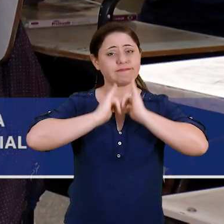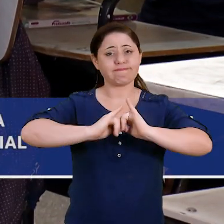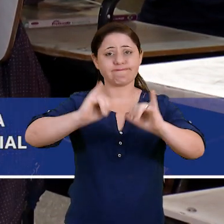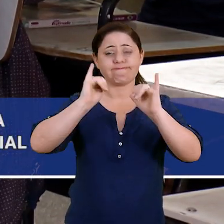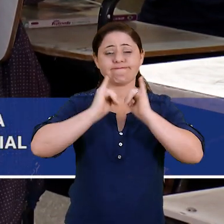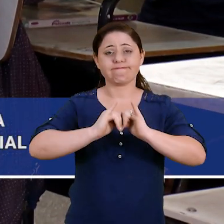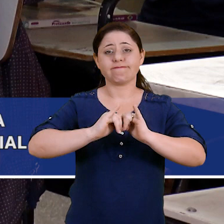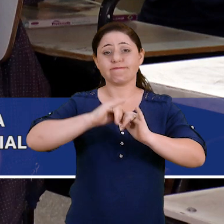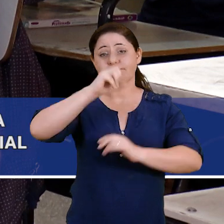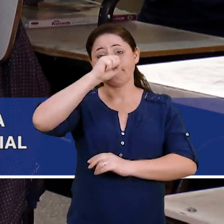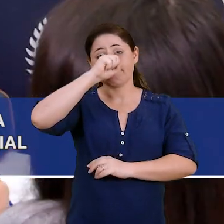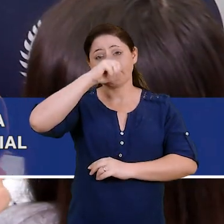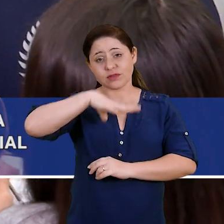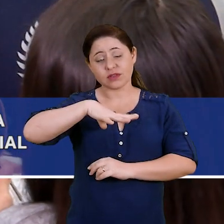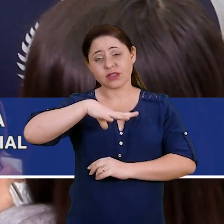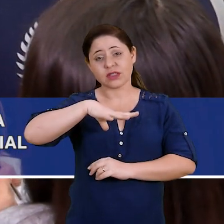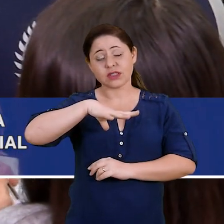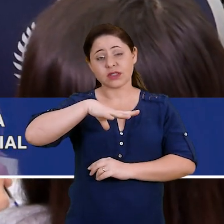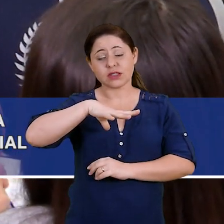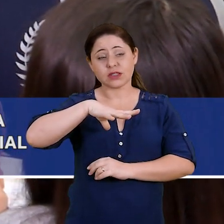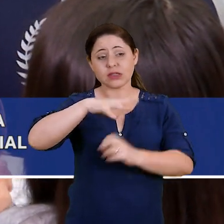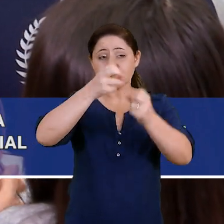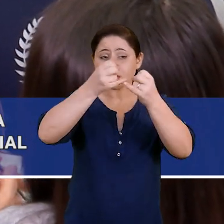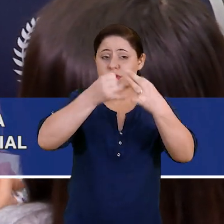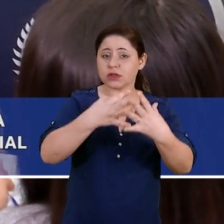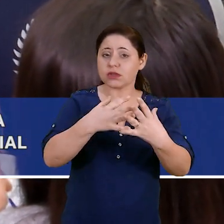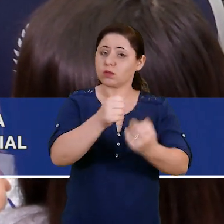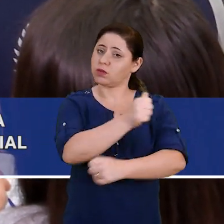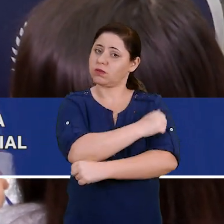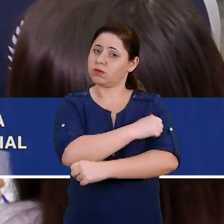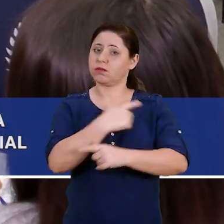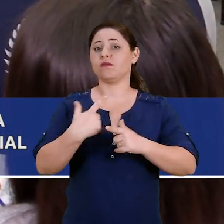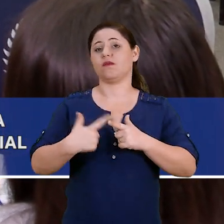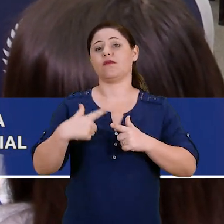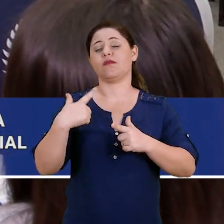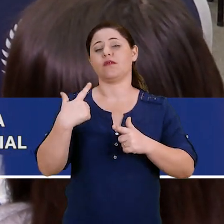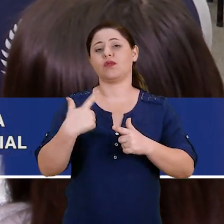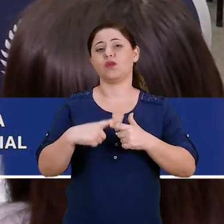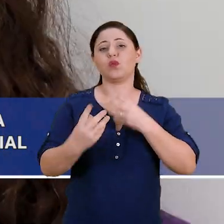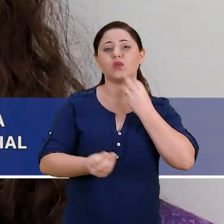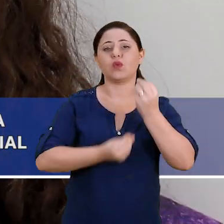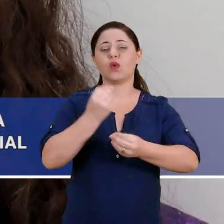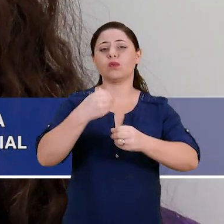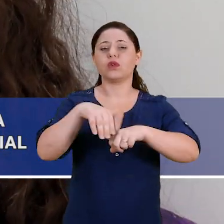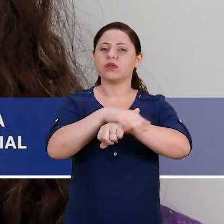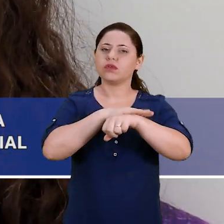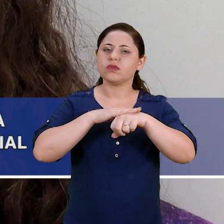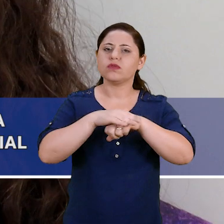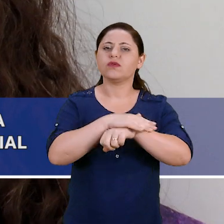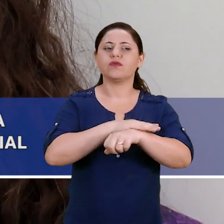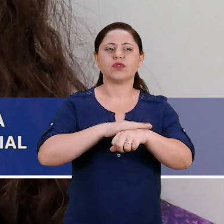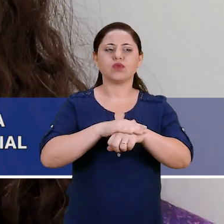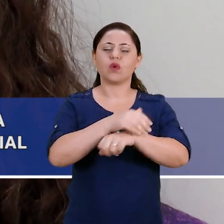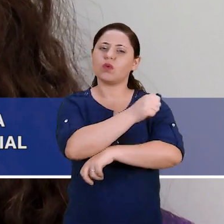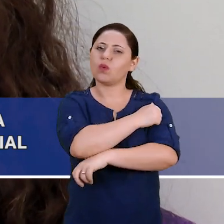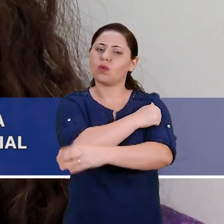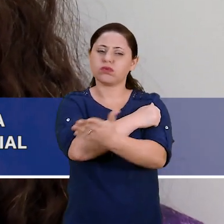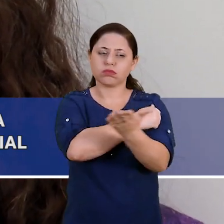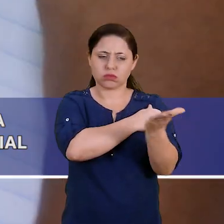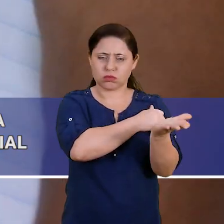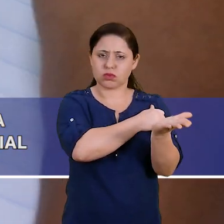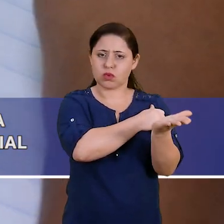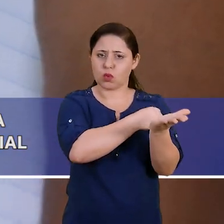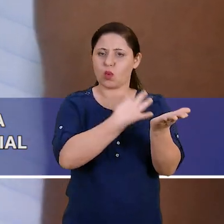trazer informações sobre esse tipo de violência para os alunos, né? Porque, como a gente conversou com